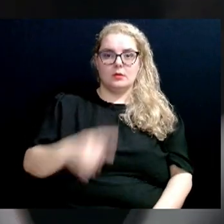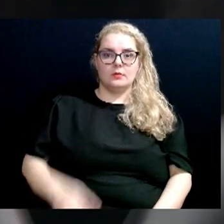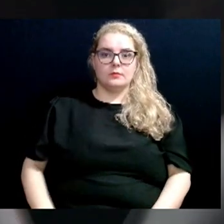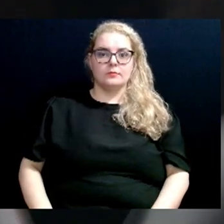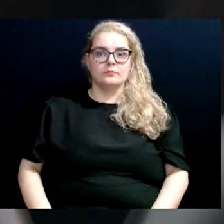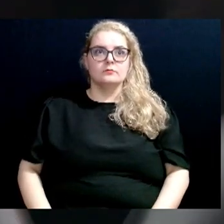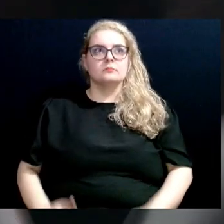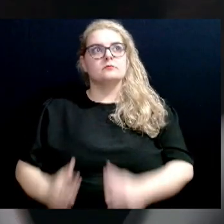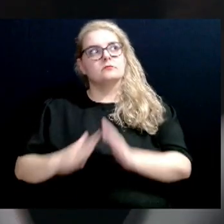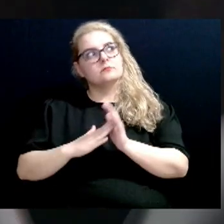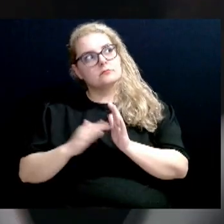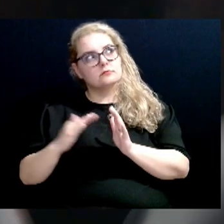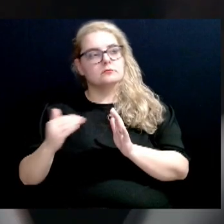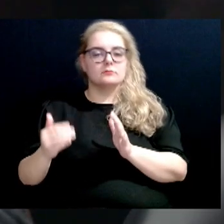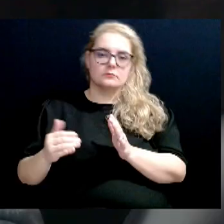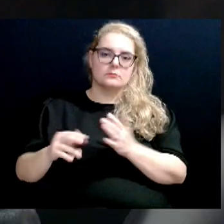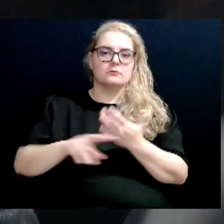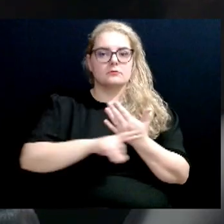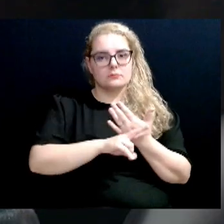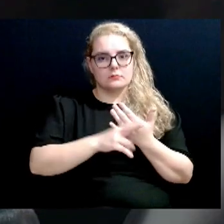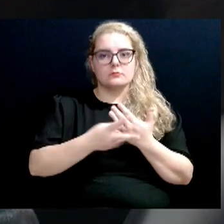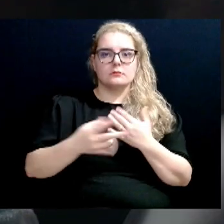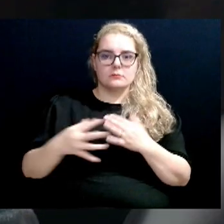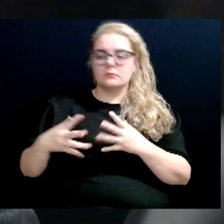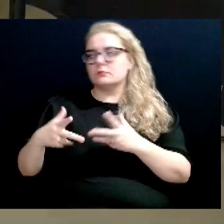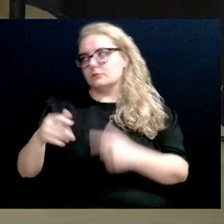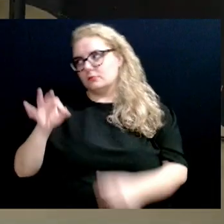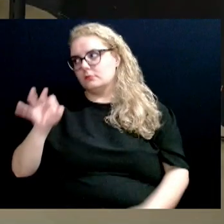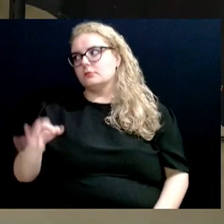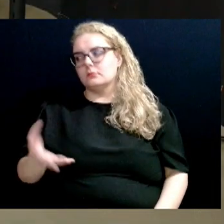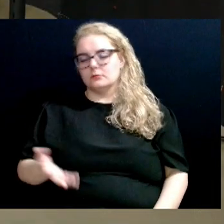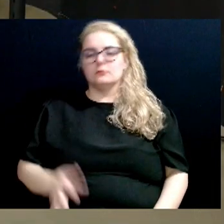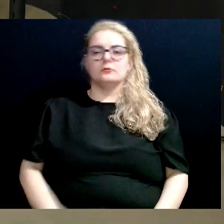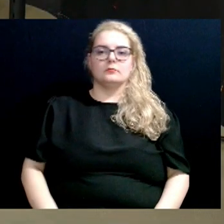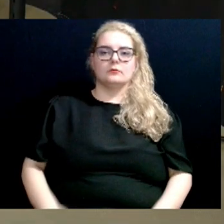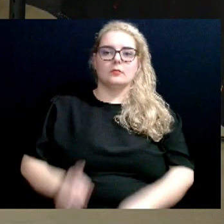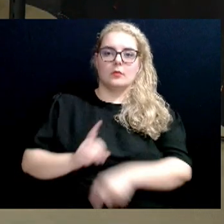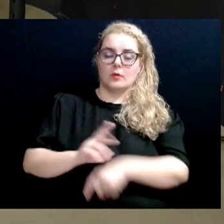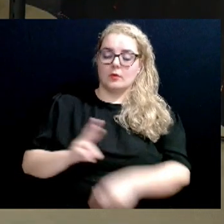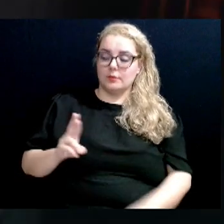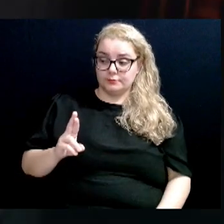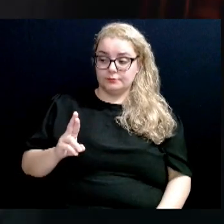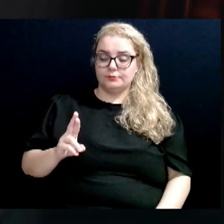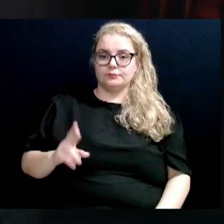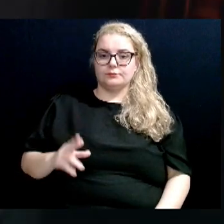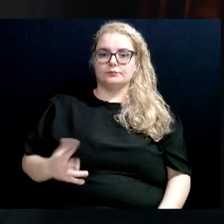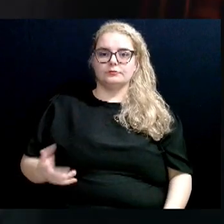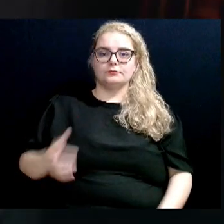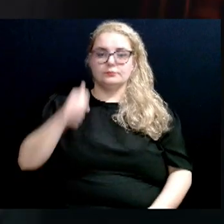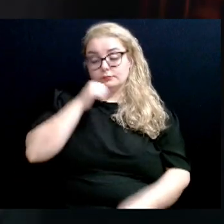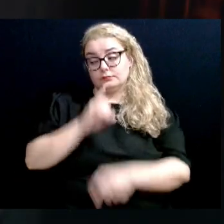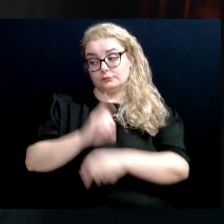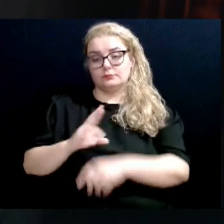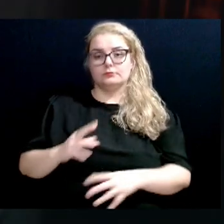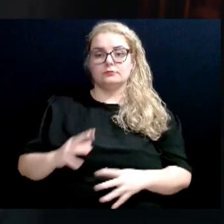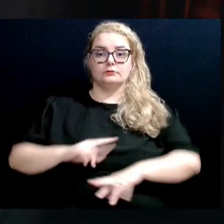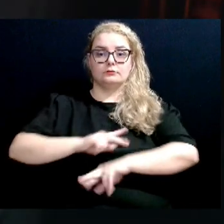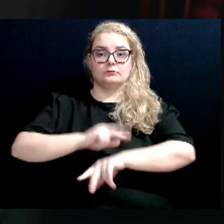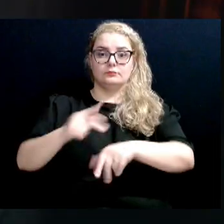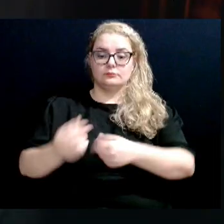como uma consequência disso tudo. Perfeito, doutora. Agora, com tanta informação e a